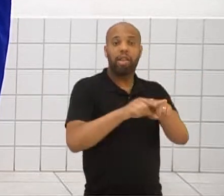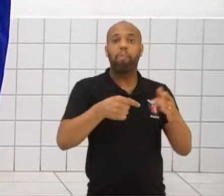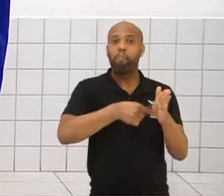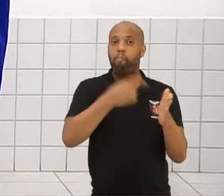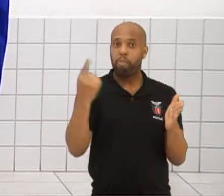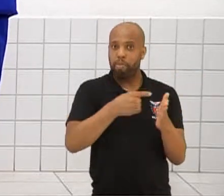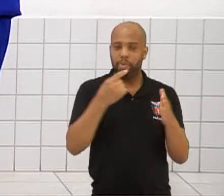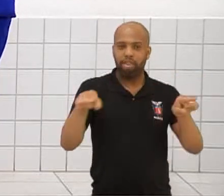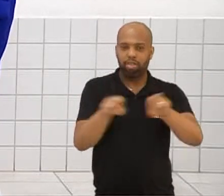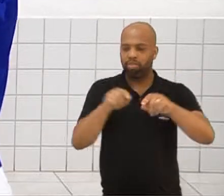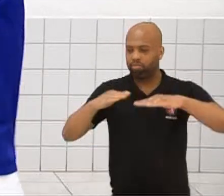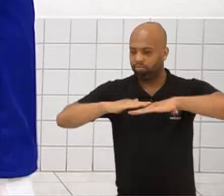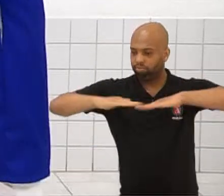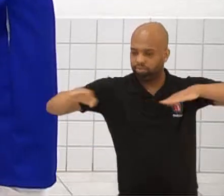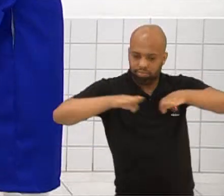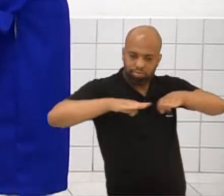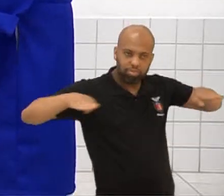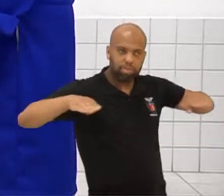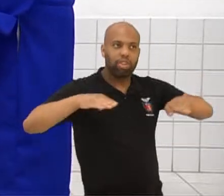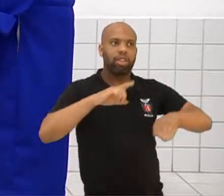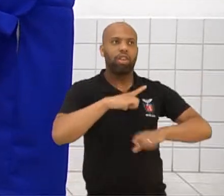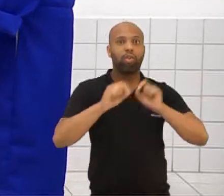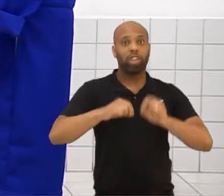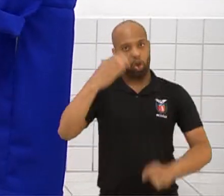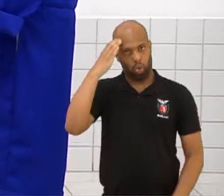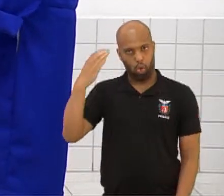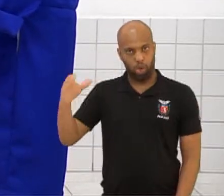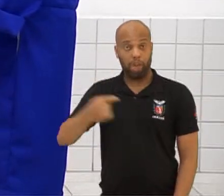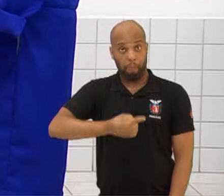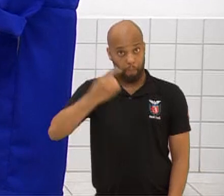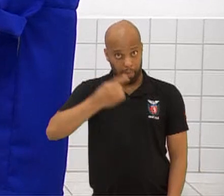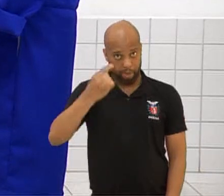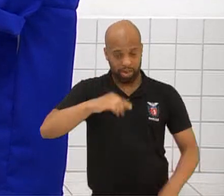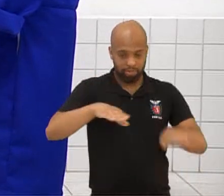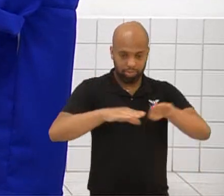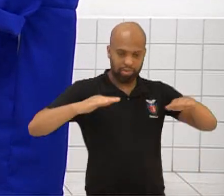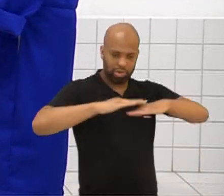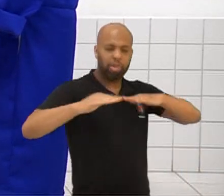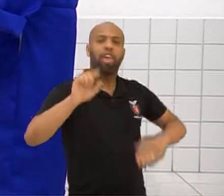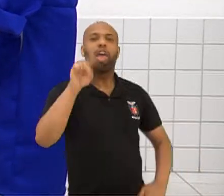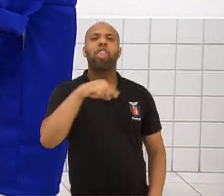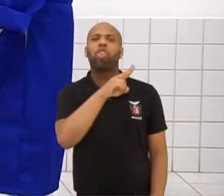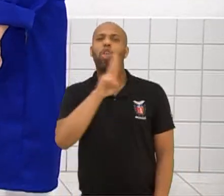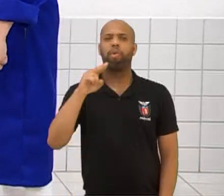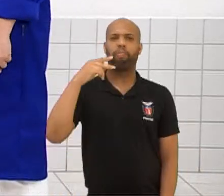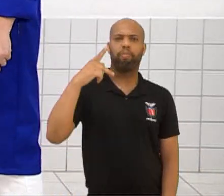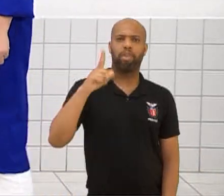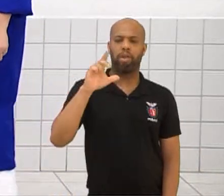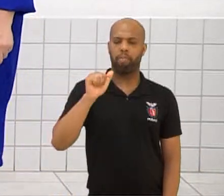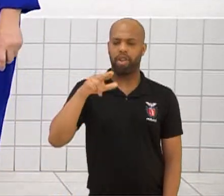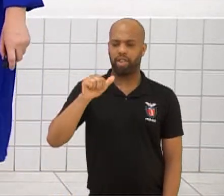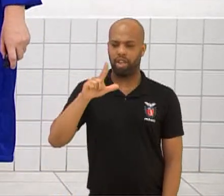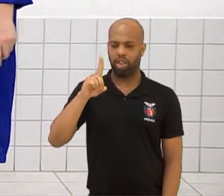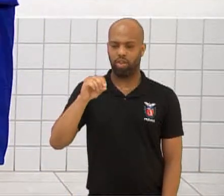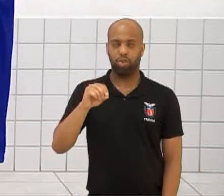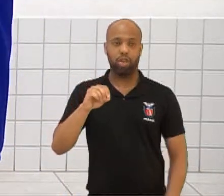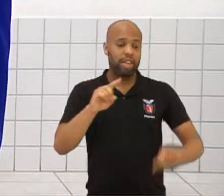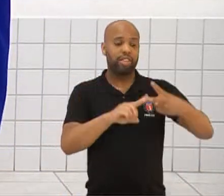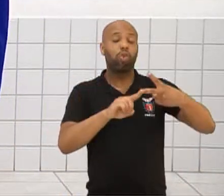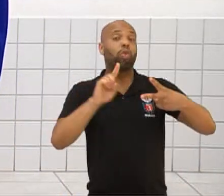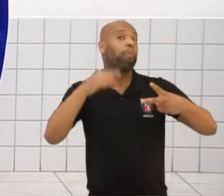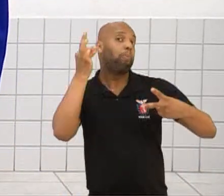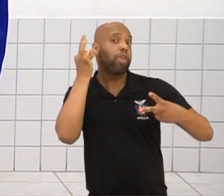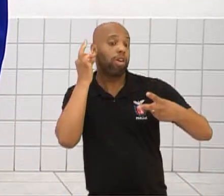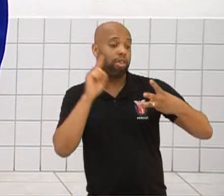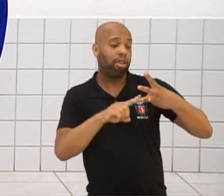onde nós estamos, né, também conhecido como planalto aí, onde está Curitiba, o segundo planalto, a professora comentou, onde está Ponta Grossa, e o terceiro planalto também conhecido